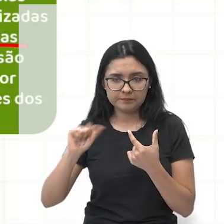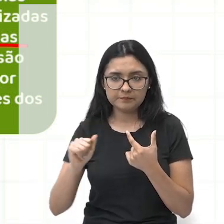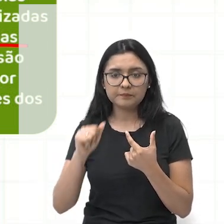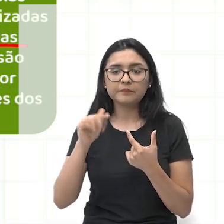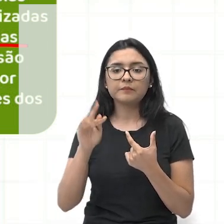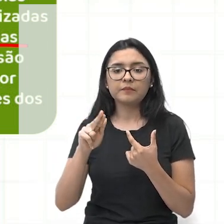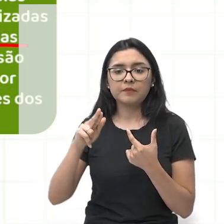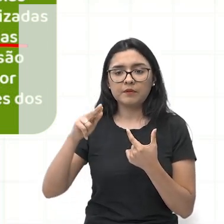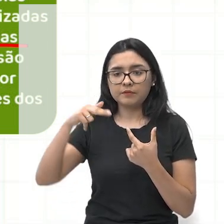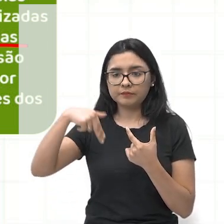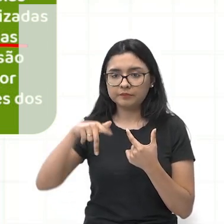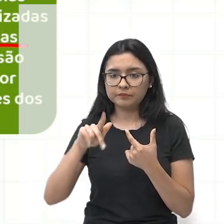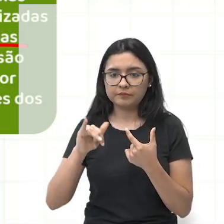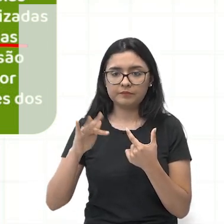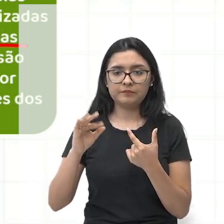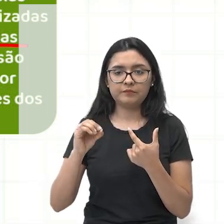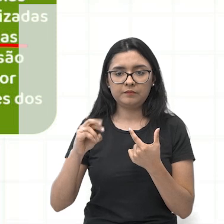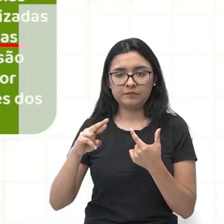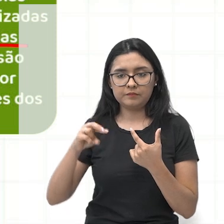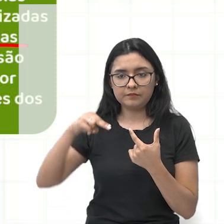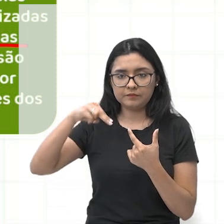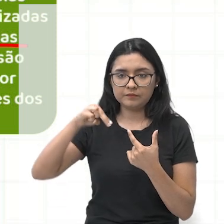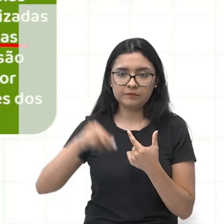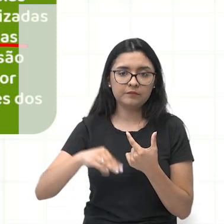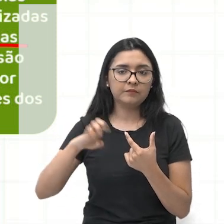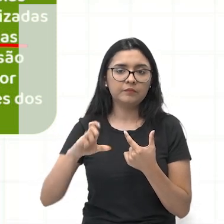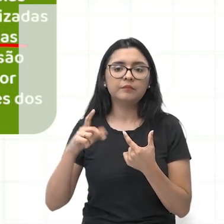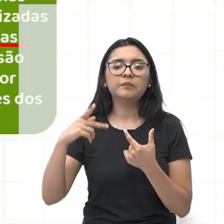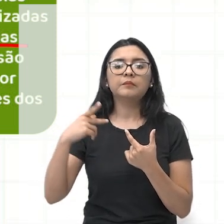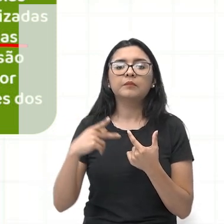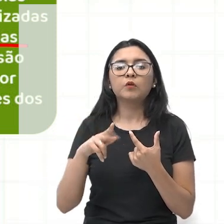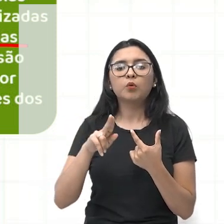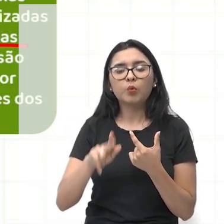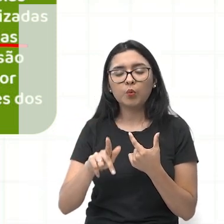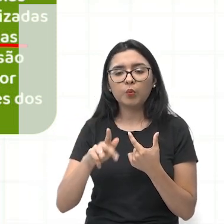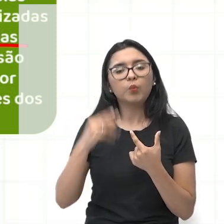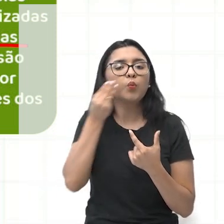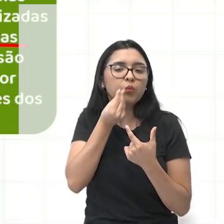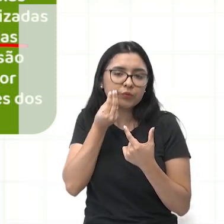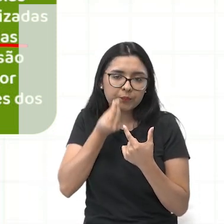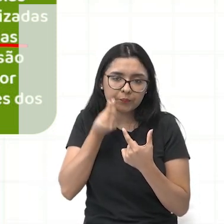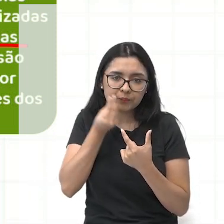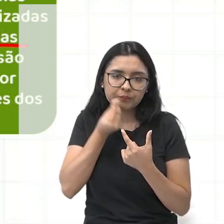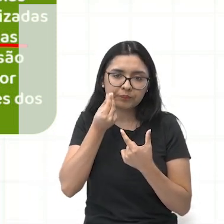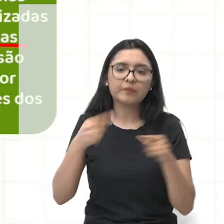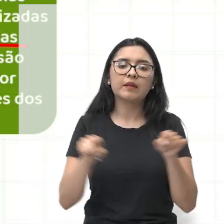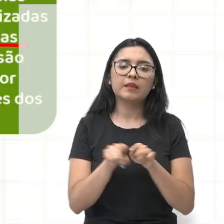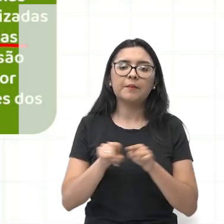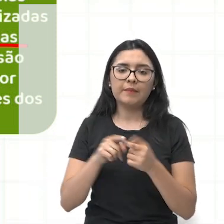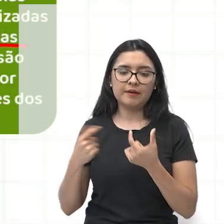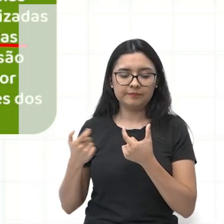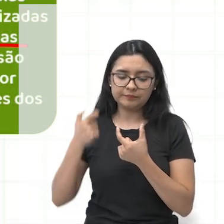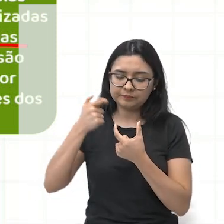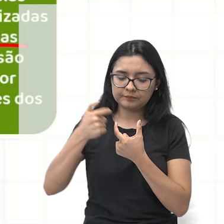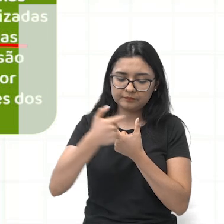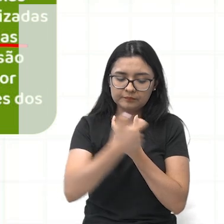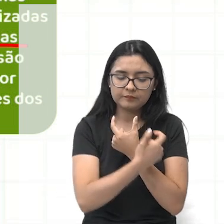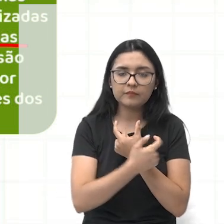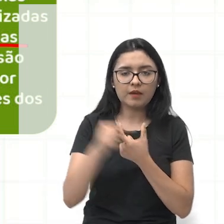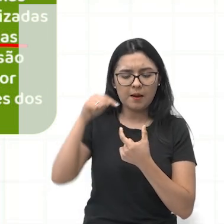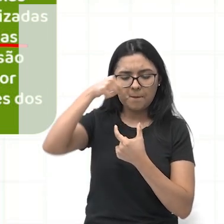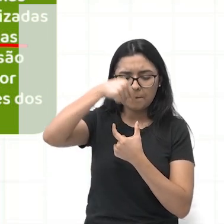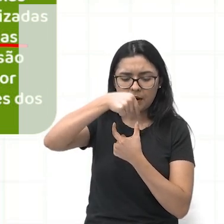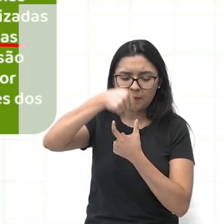fungiforme, papila gustativa, certo? E a localização delas